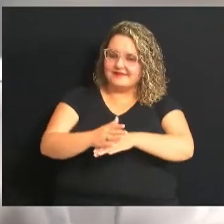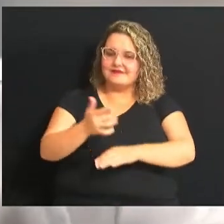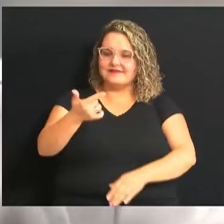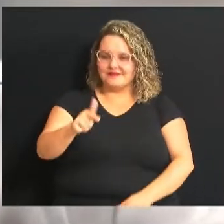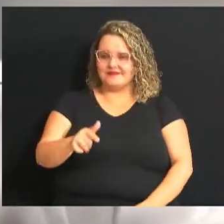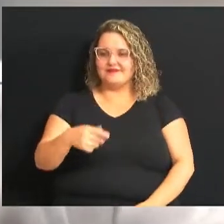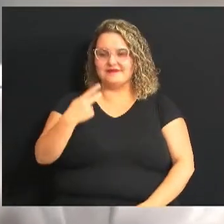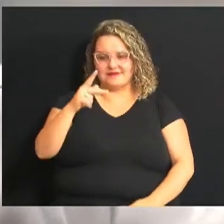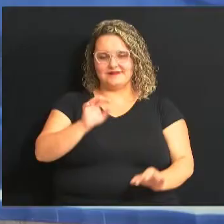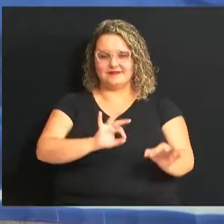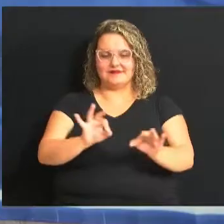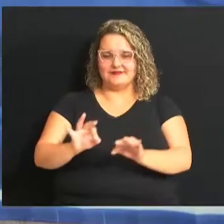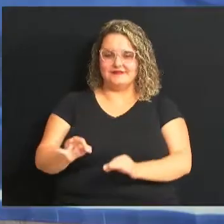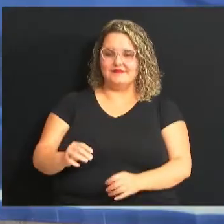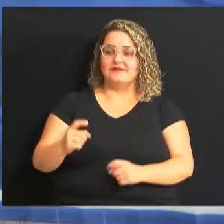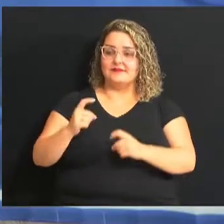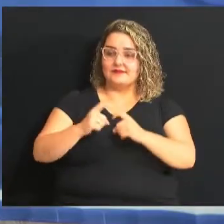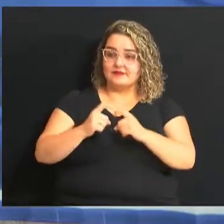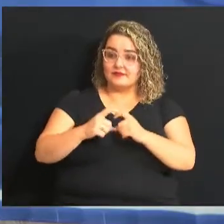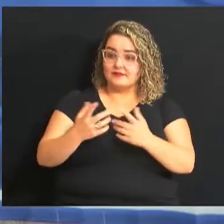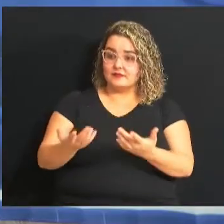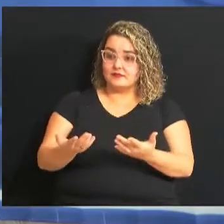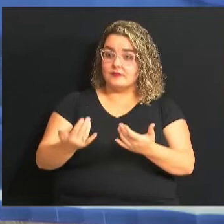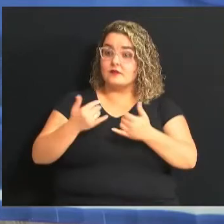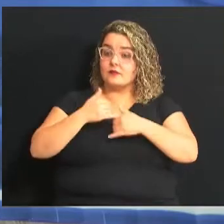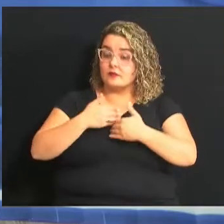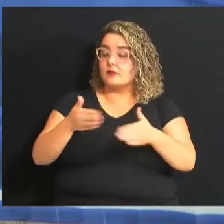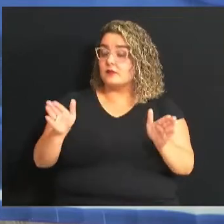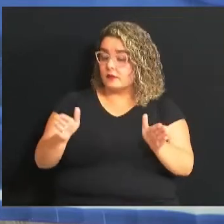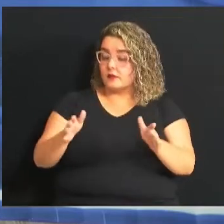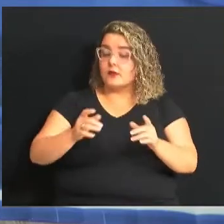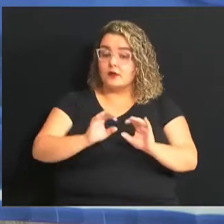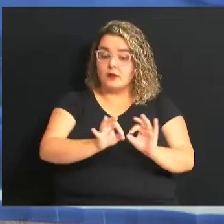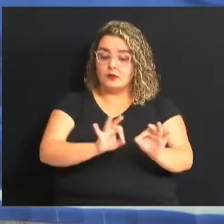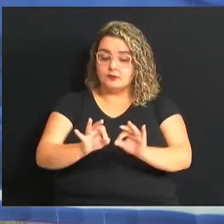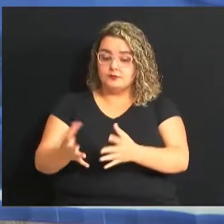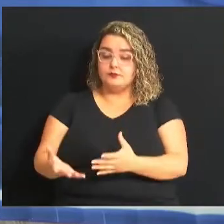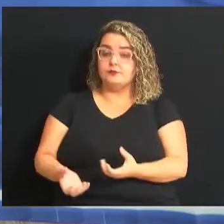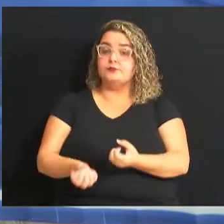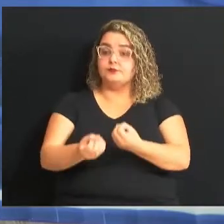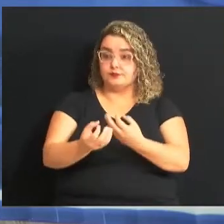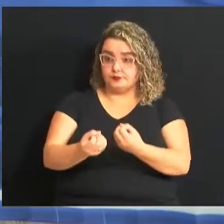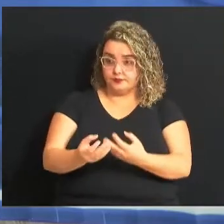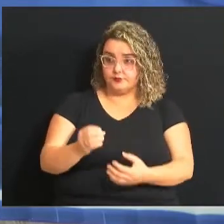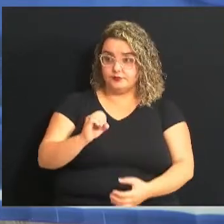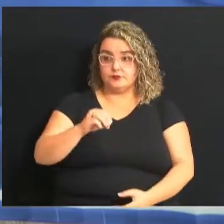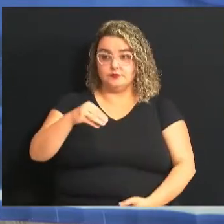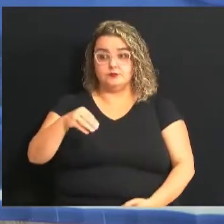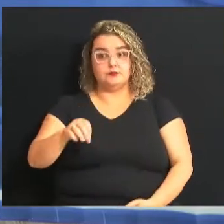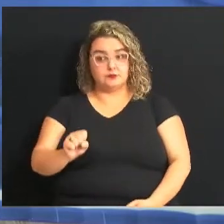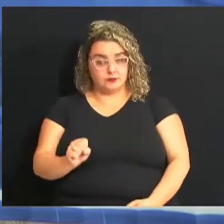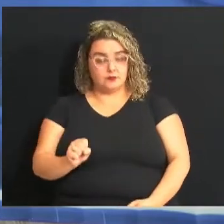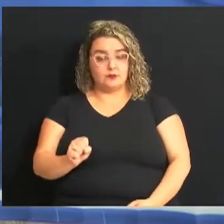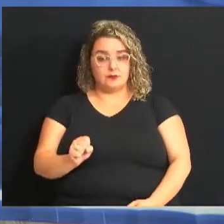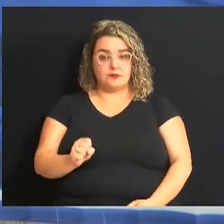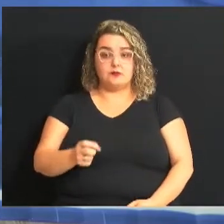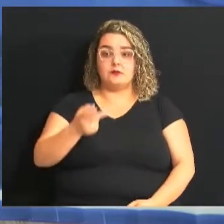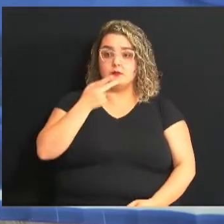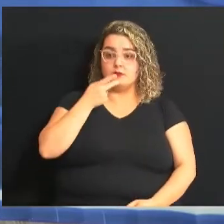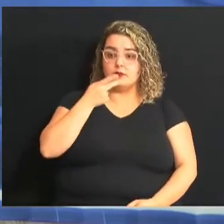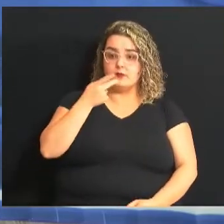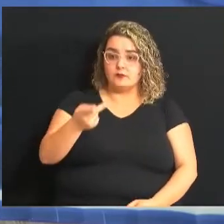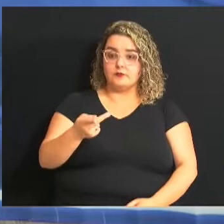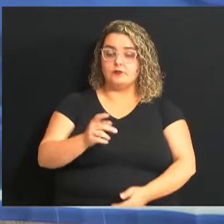programa. Doutor, logo na abertura do programa eu dei alguns dados, né, da Organização Mundial da Saúde, falando aí que